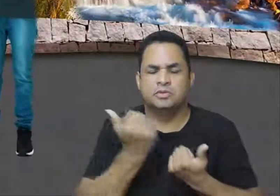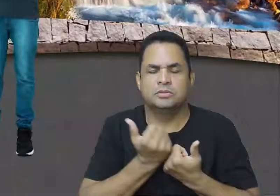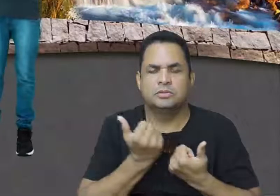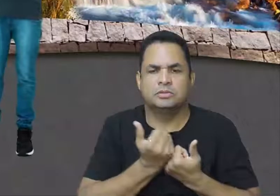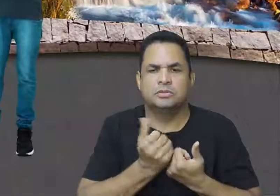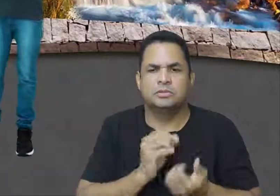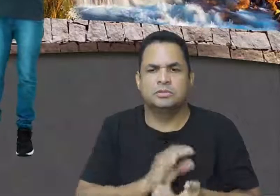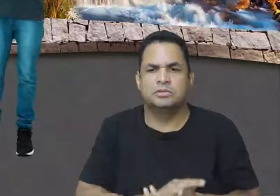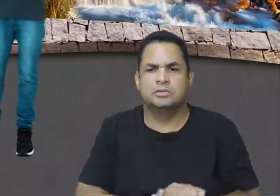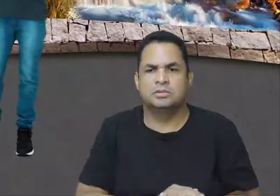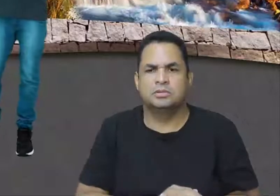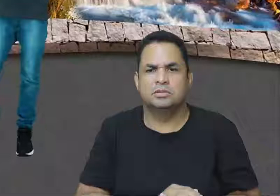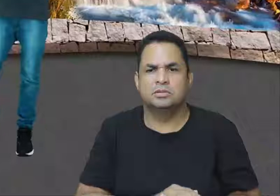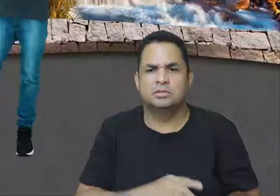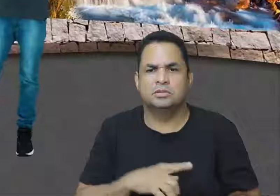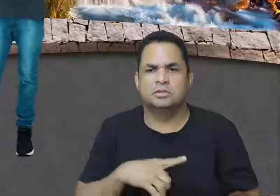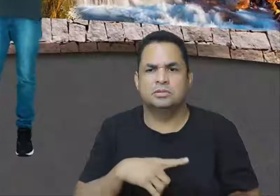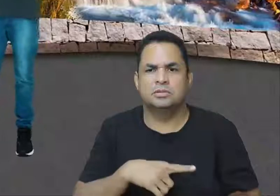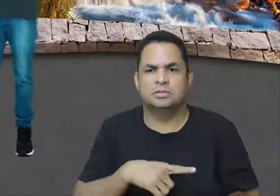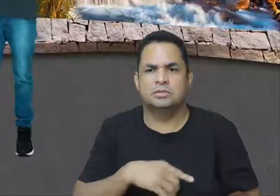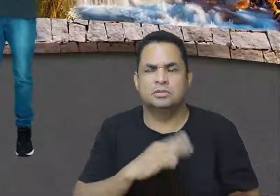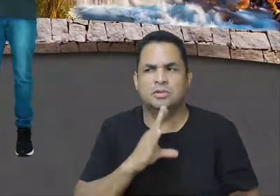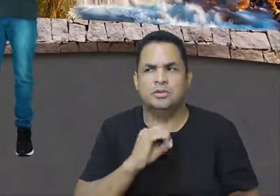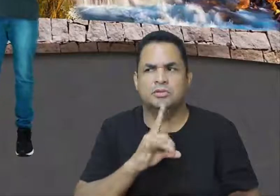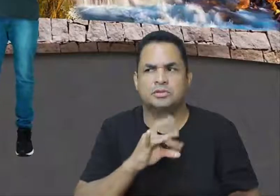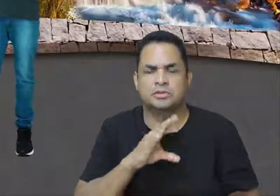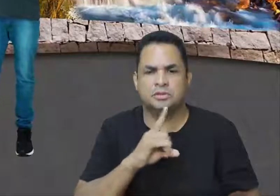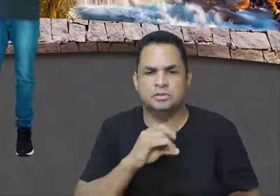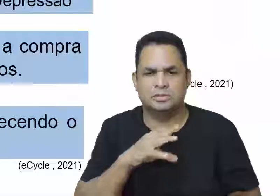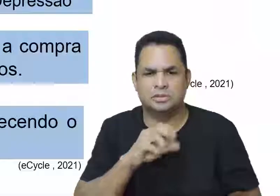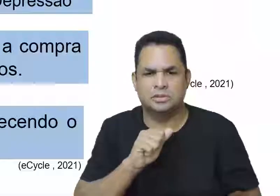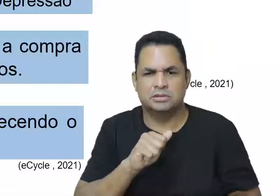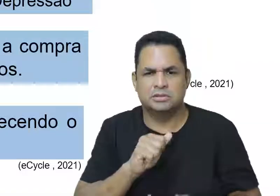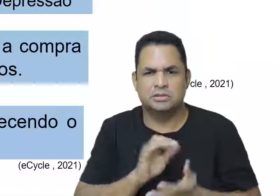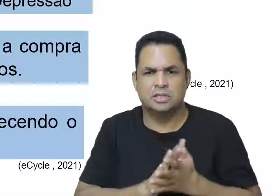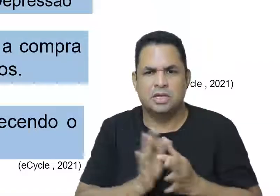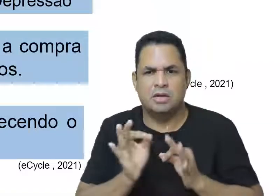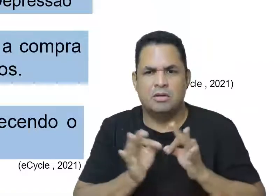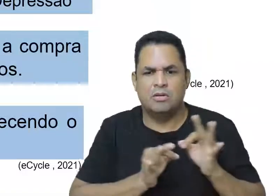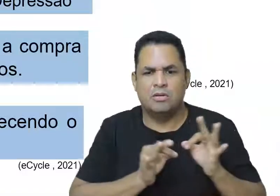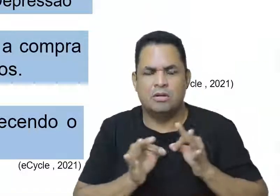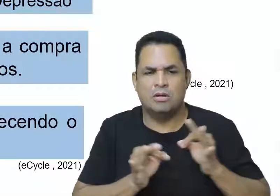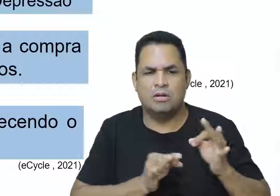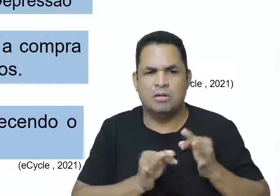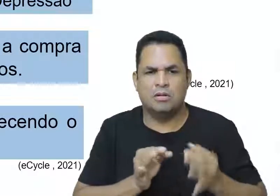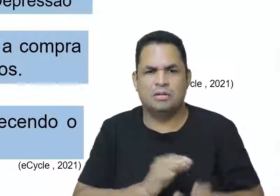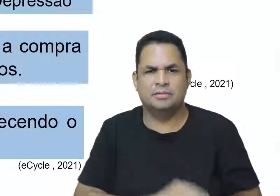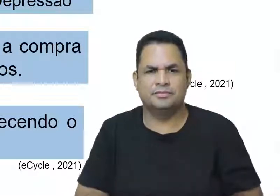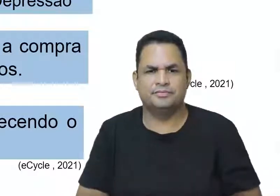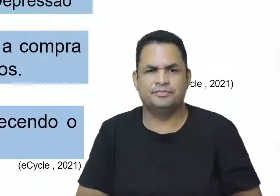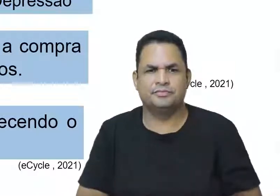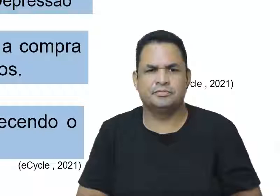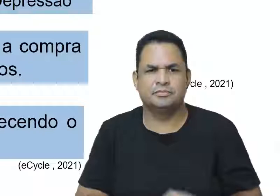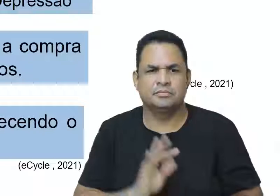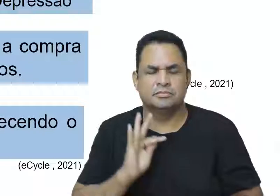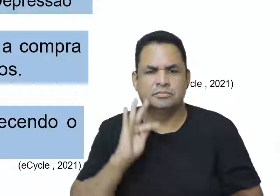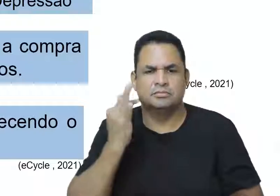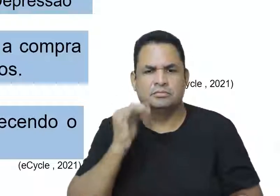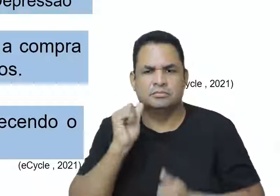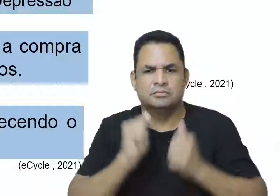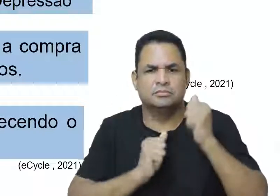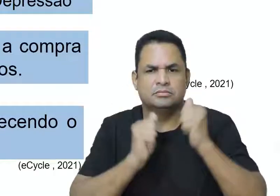substituídos. E isso recebe o nome de obsolescência programada, tá? Fenômeno